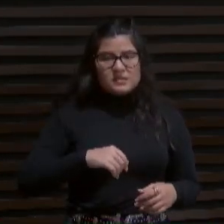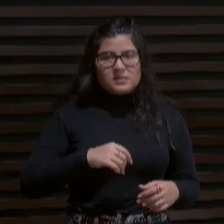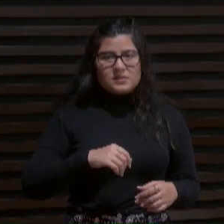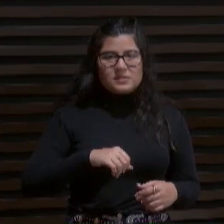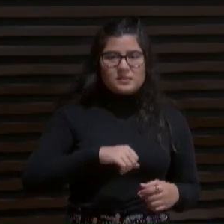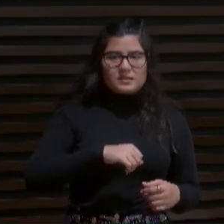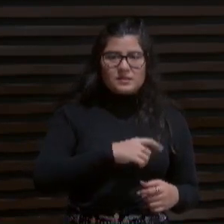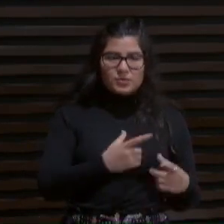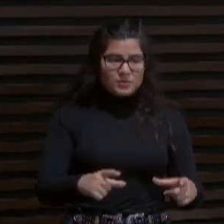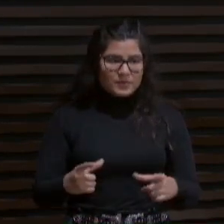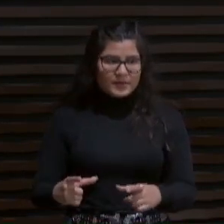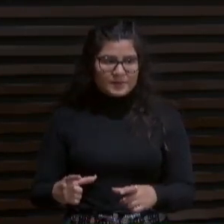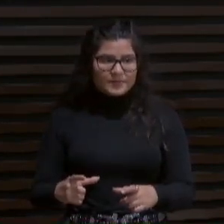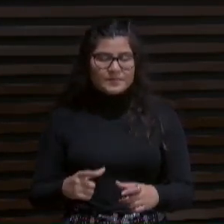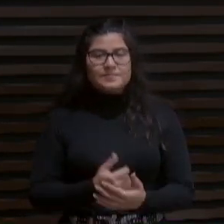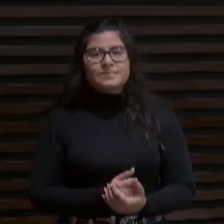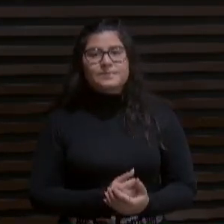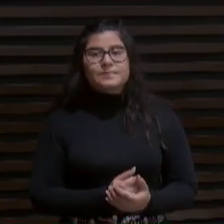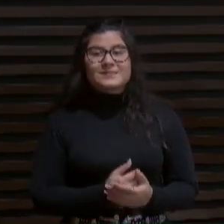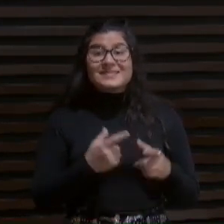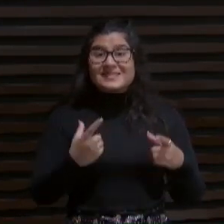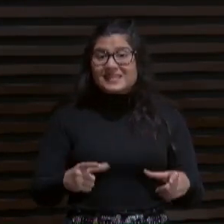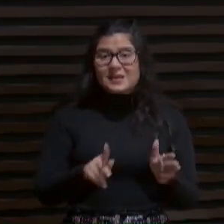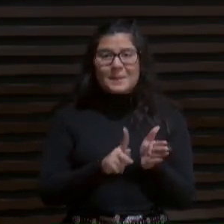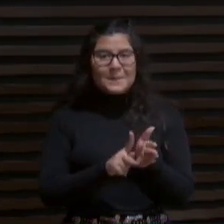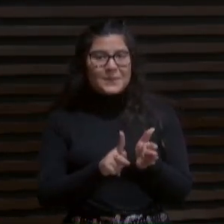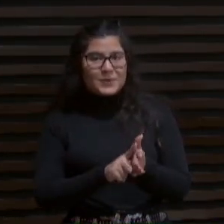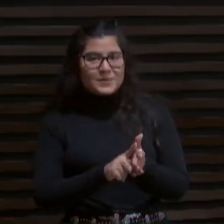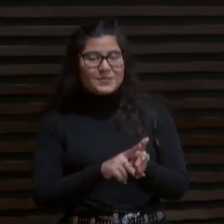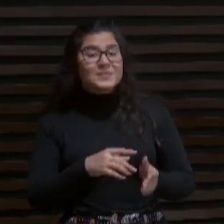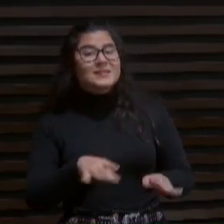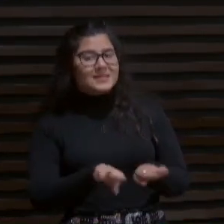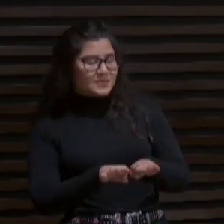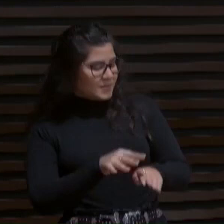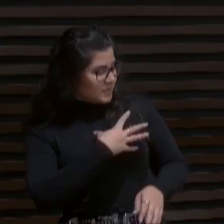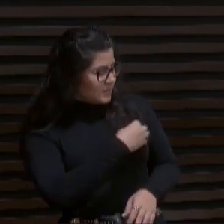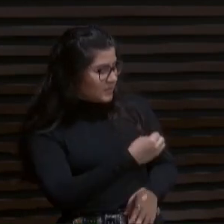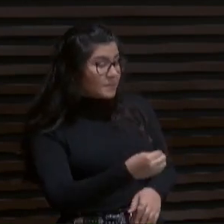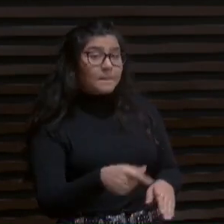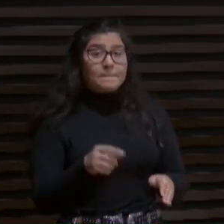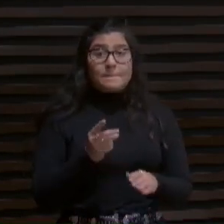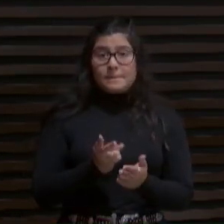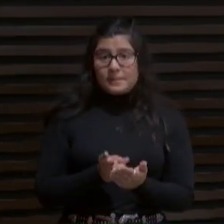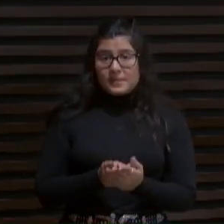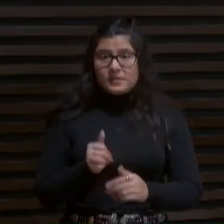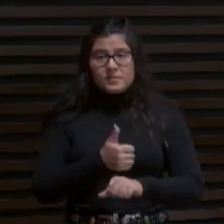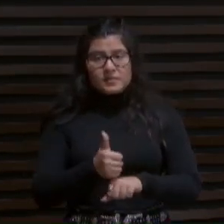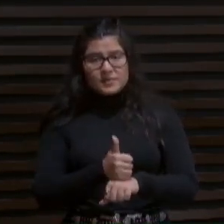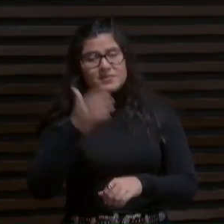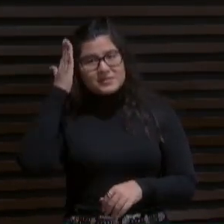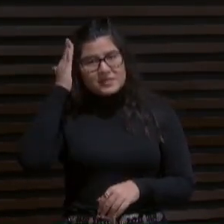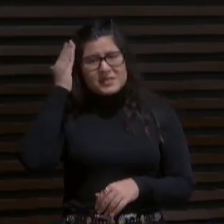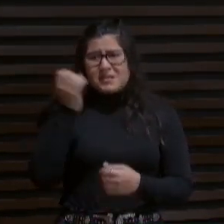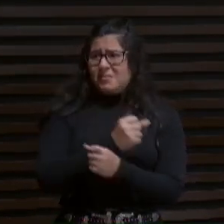abençoaria aquela terra, e aquela terra seria dele e de todos os seus descendentes, embora Abraão sabia que isso era